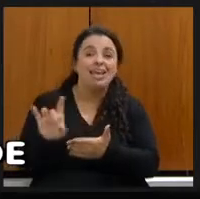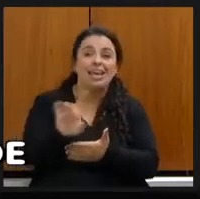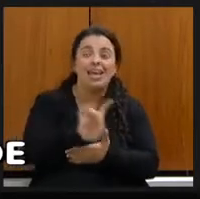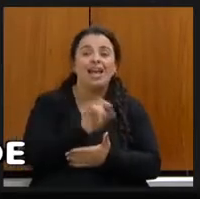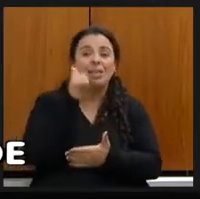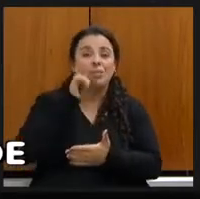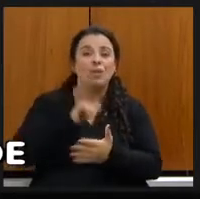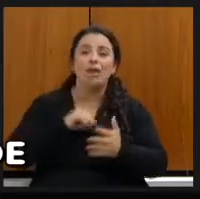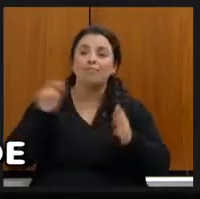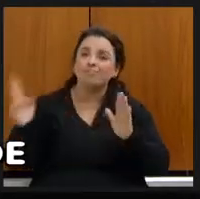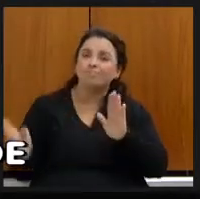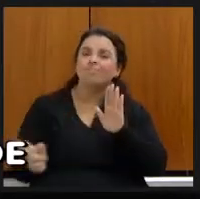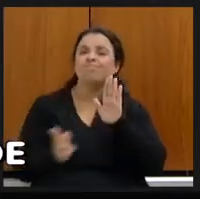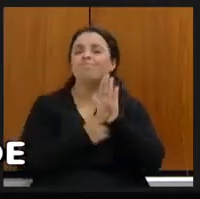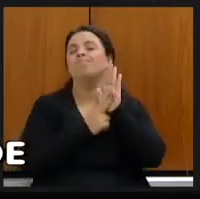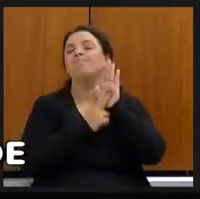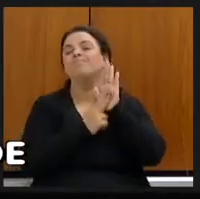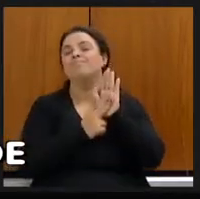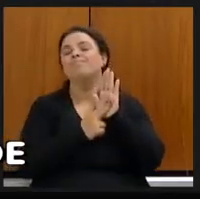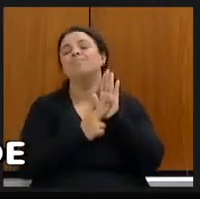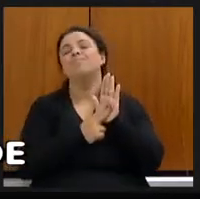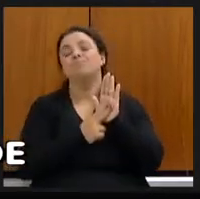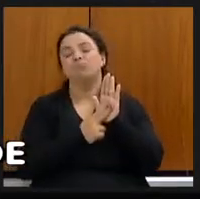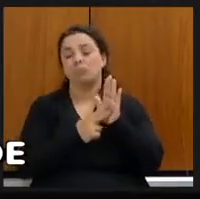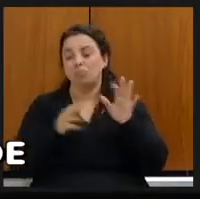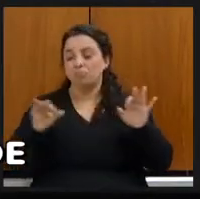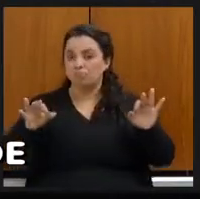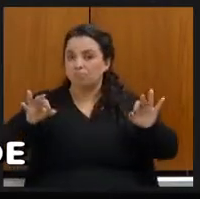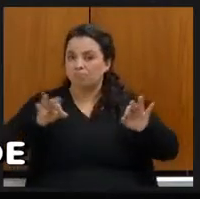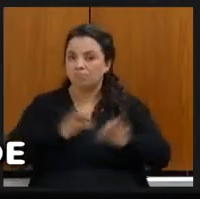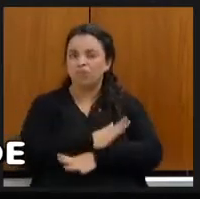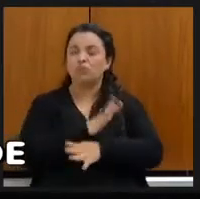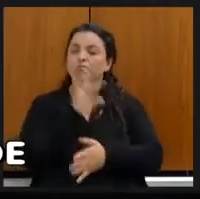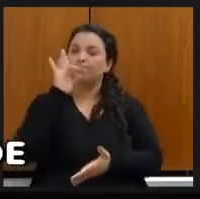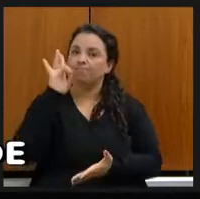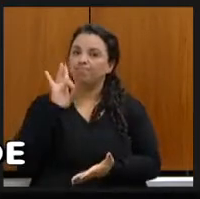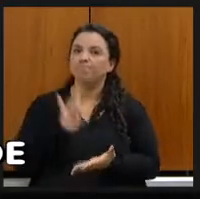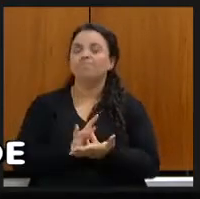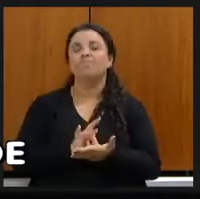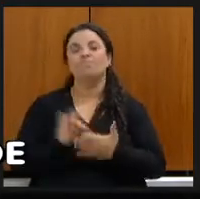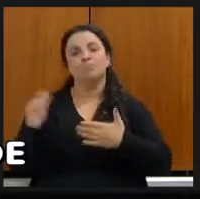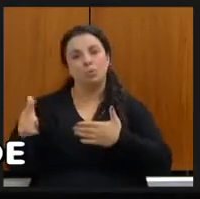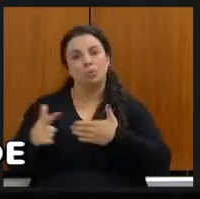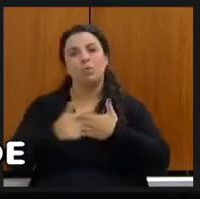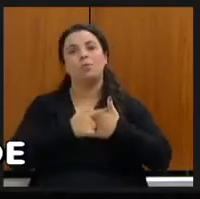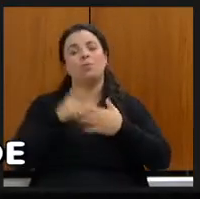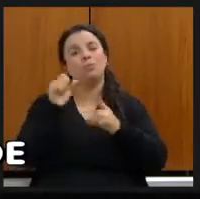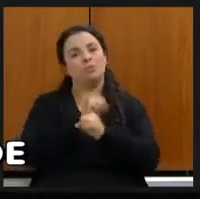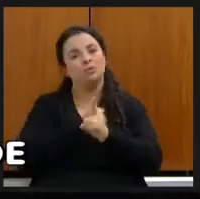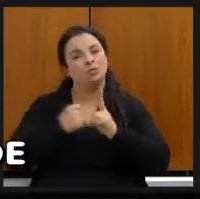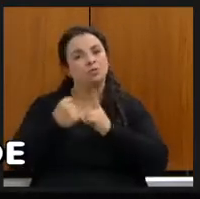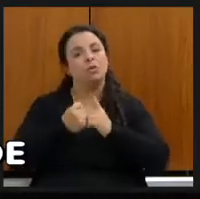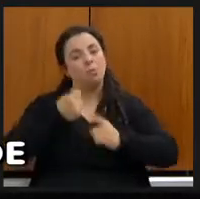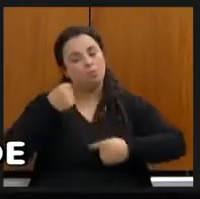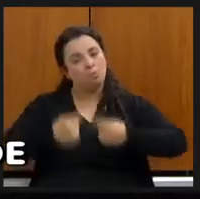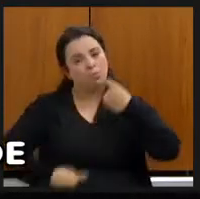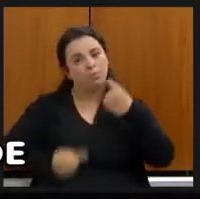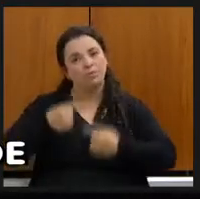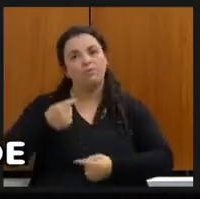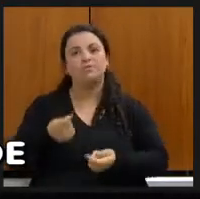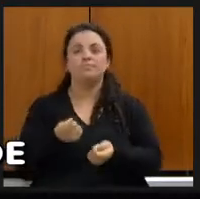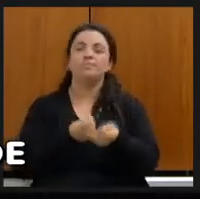assumam com plenitude e de fato o papel social político